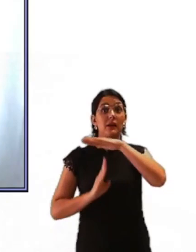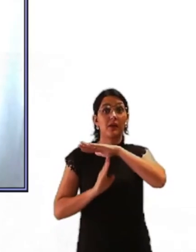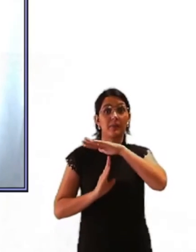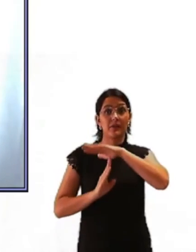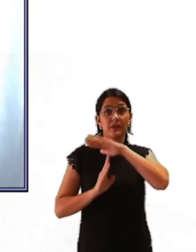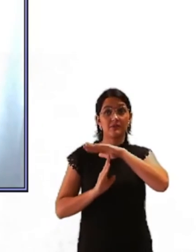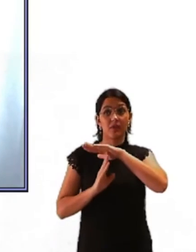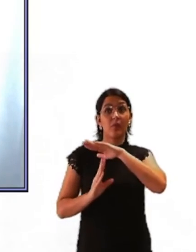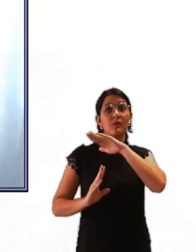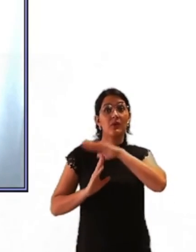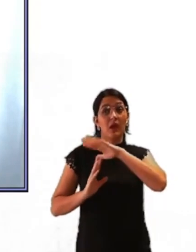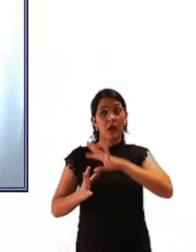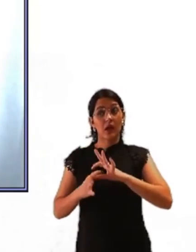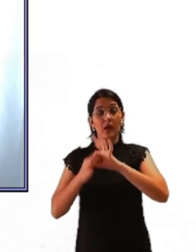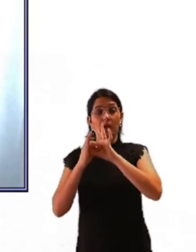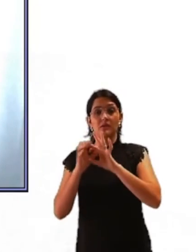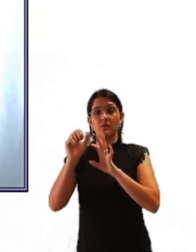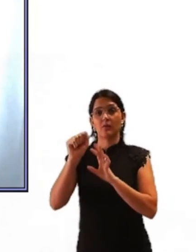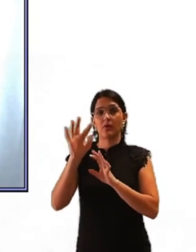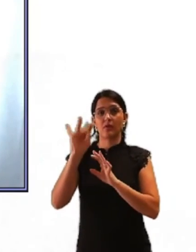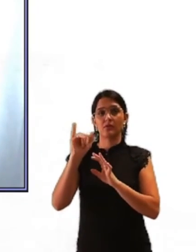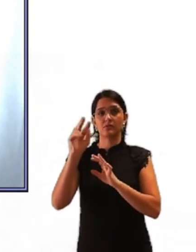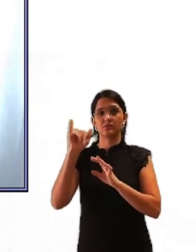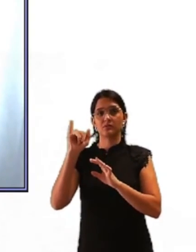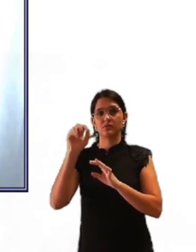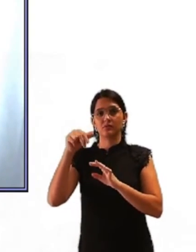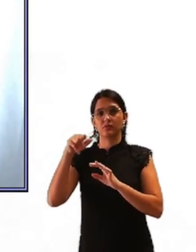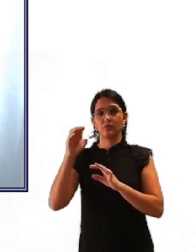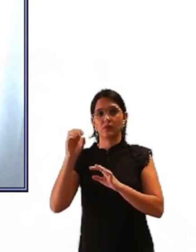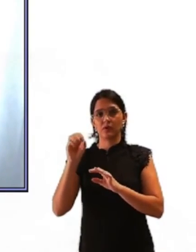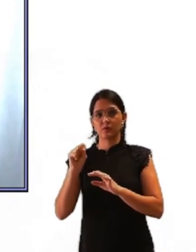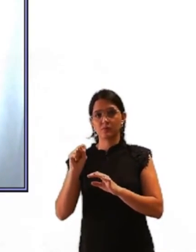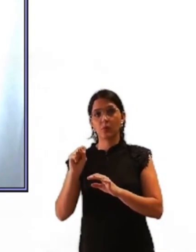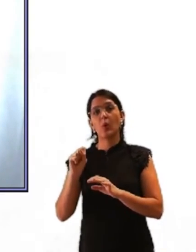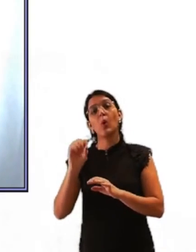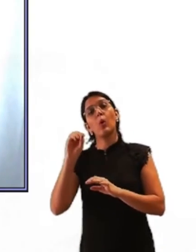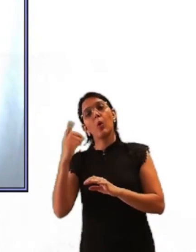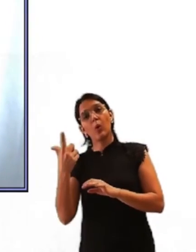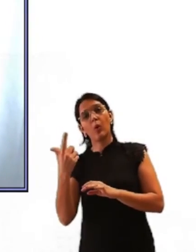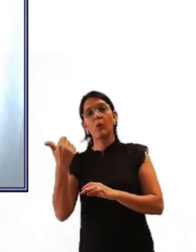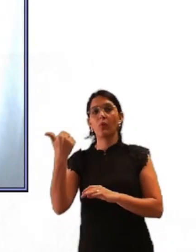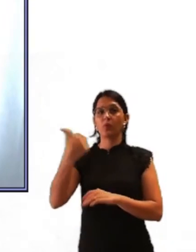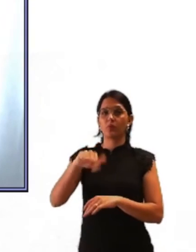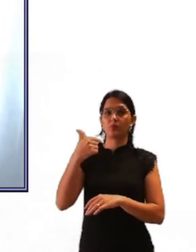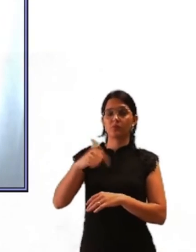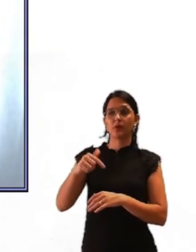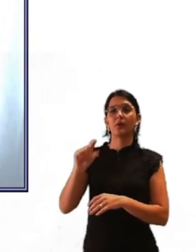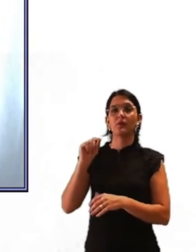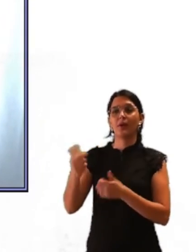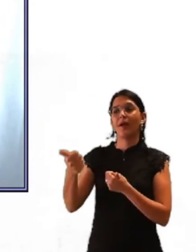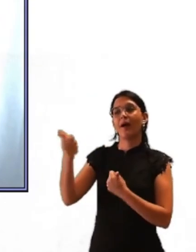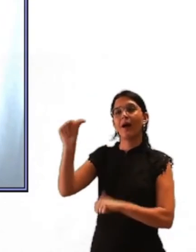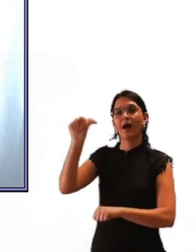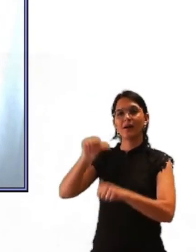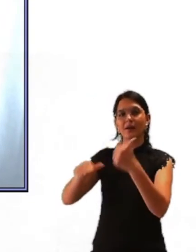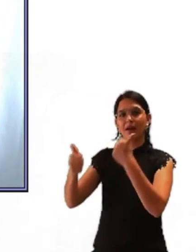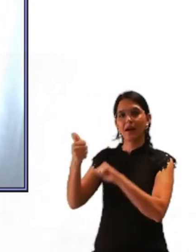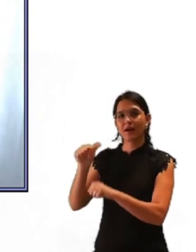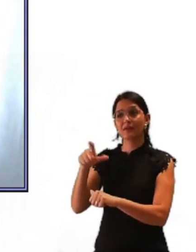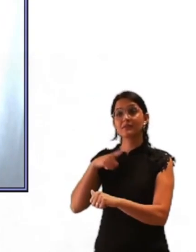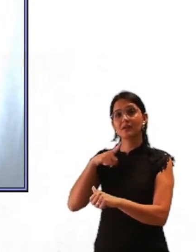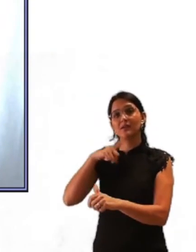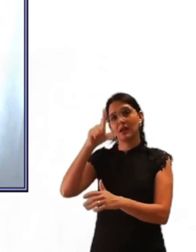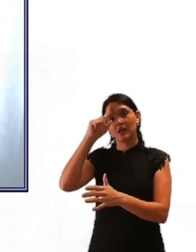estaria no ativismo, né, ou então se haveria também uma limitação que estaria na análise do impacto econômico da